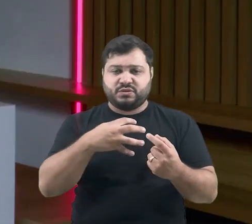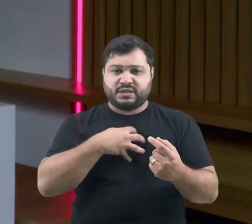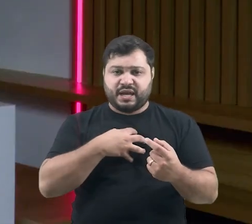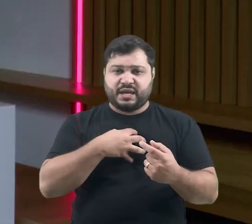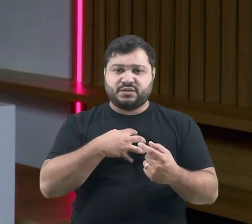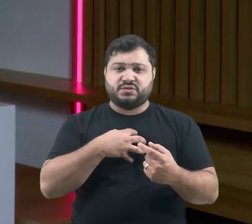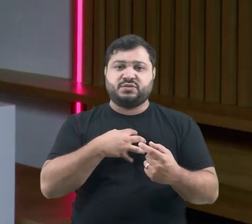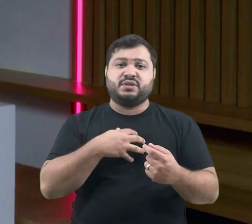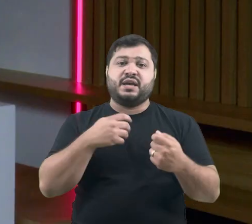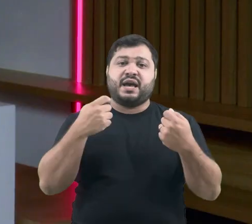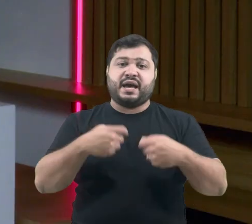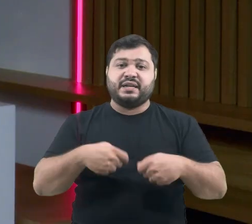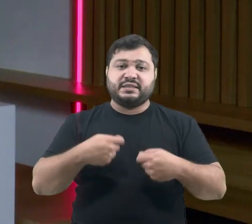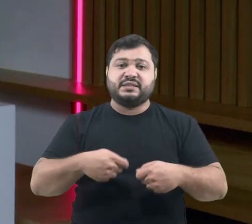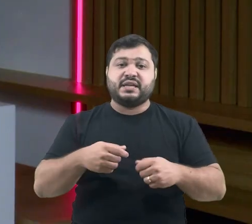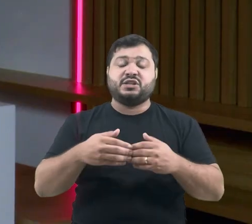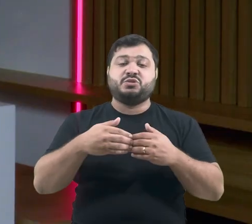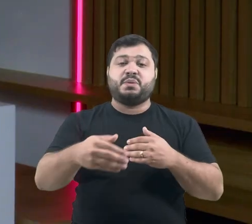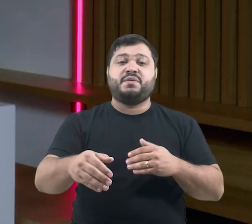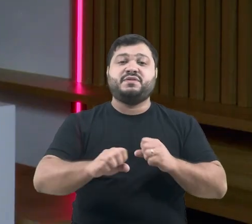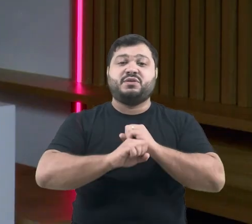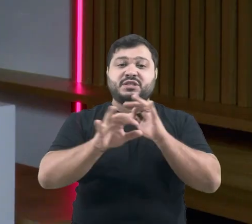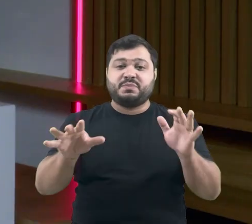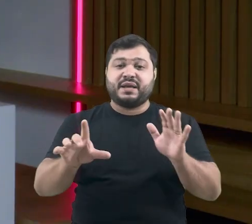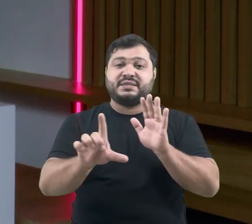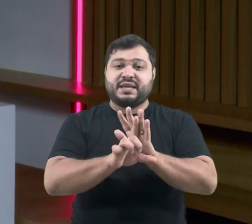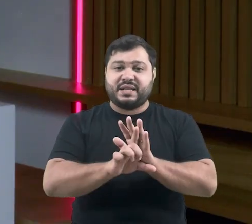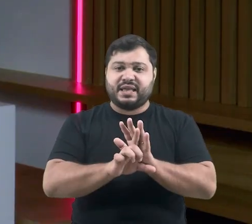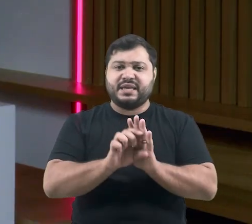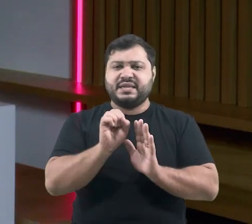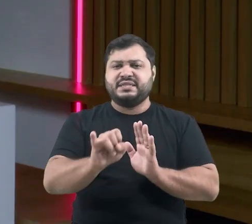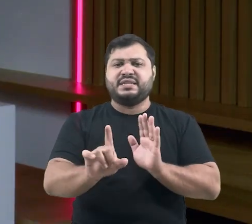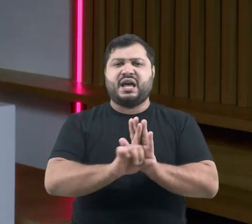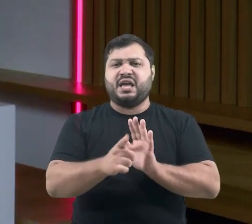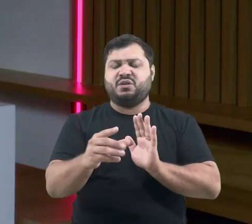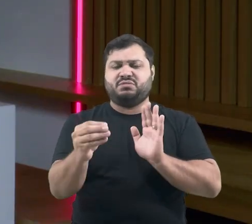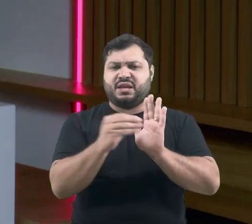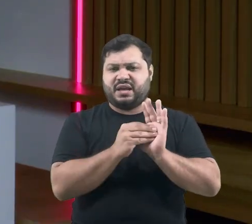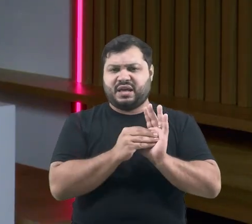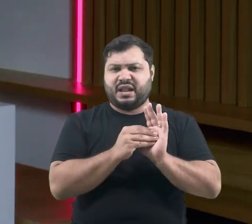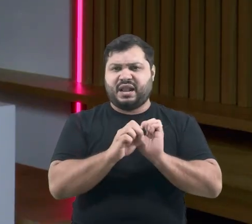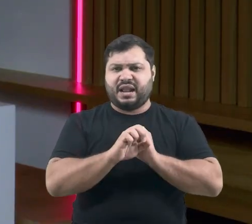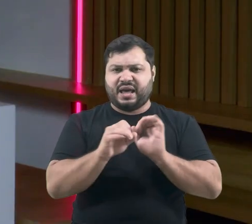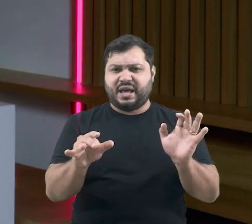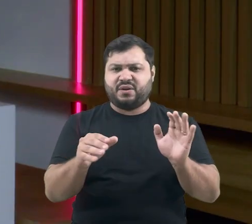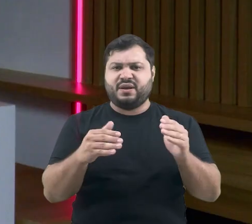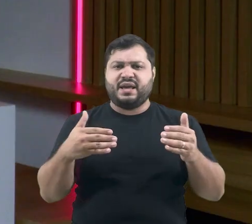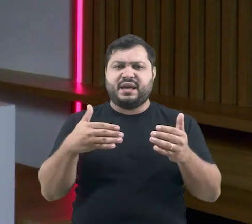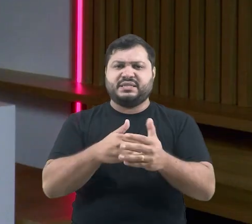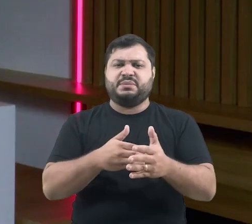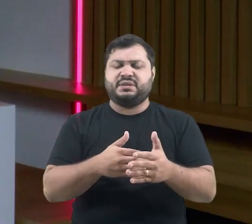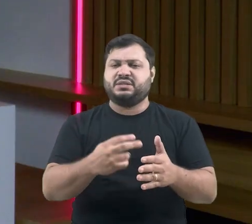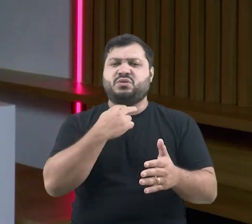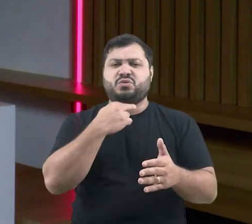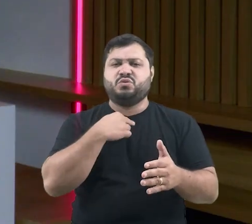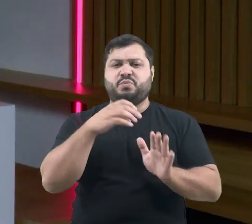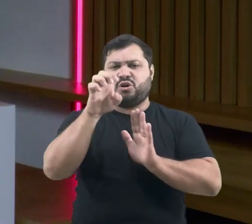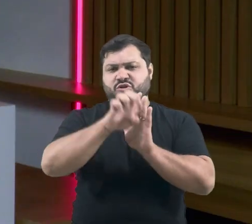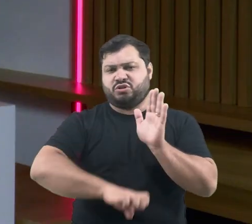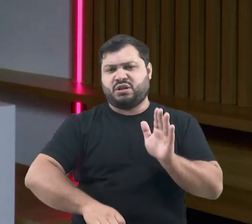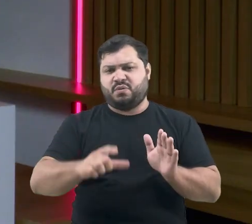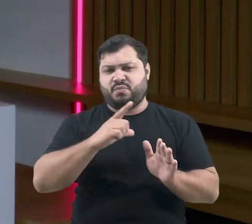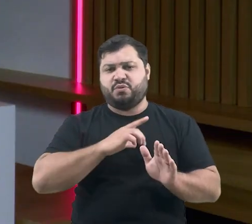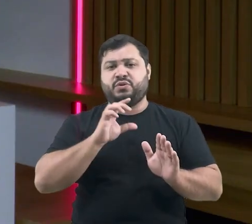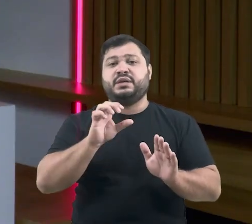casos específicos, há necessidade ainda de uma previsão expressa em lei. Se a lei não estabelece essa limitação, não pode o